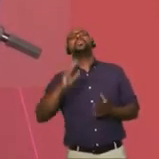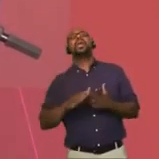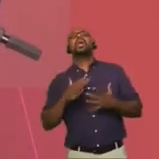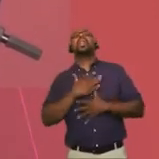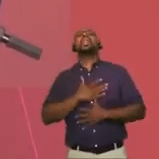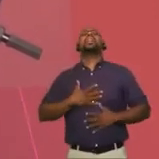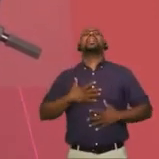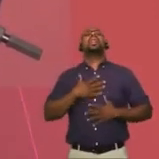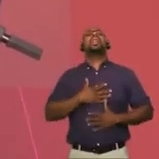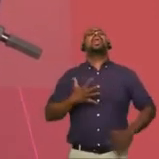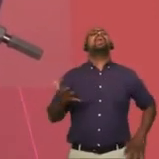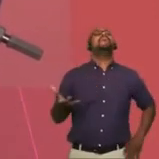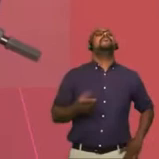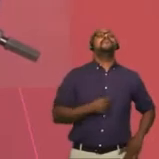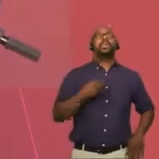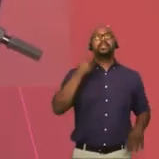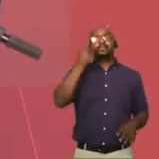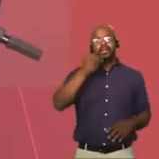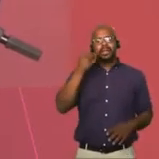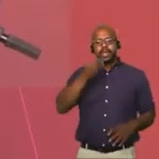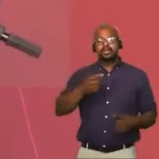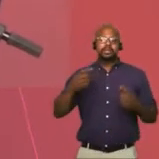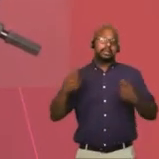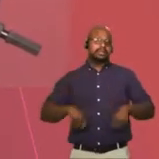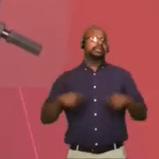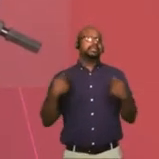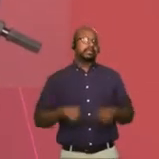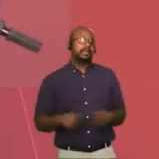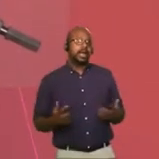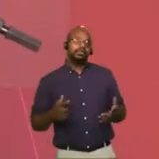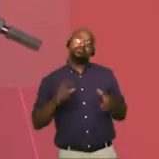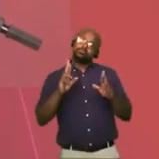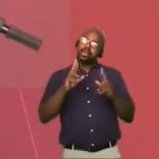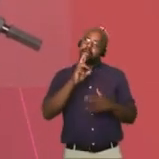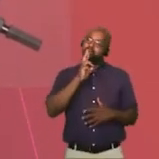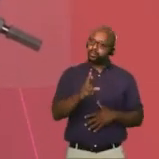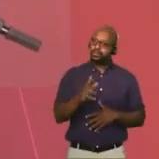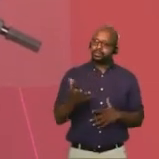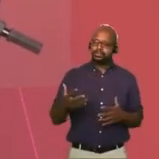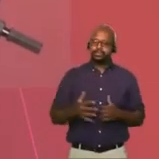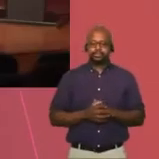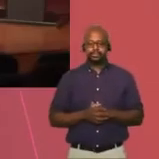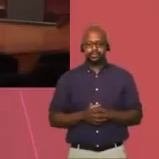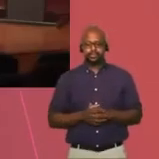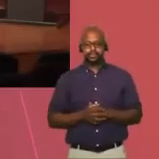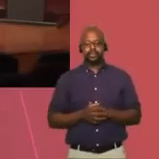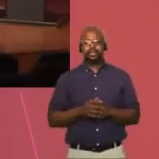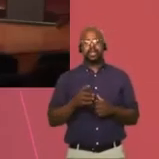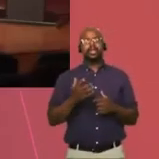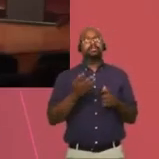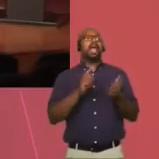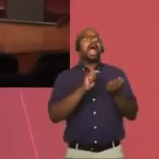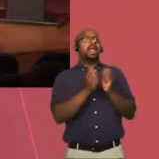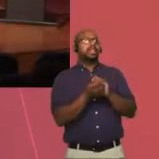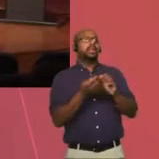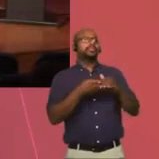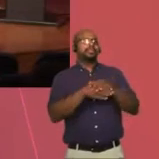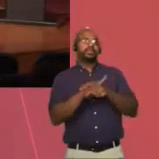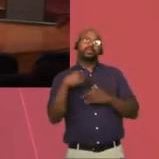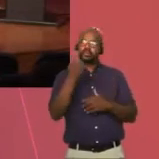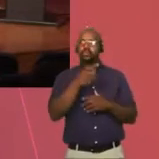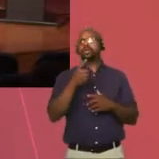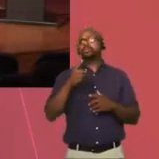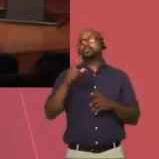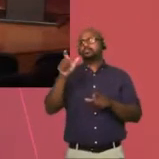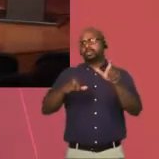prazerosa vão tornar sua experiência necessária espero ter respondido a pergunta adaptação né e Nós seres